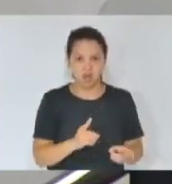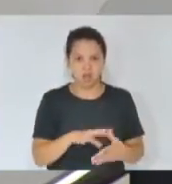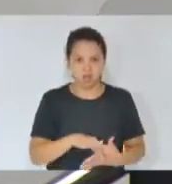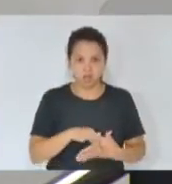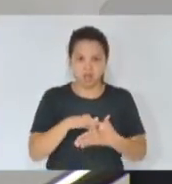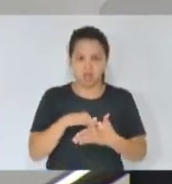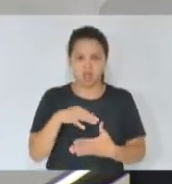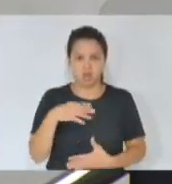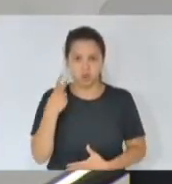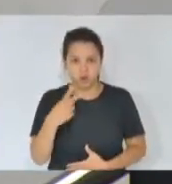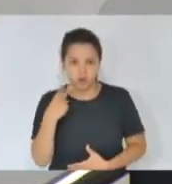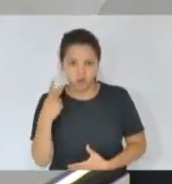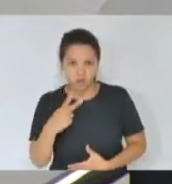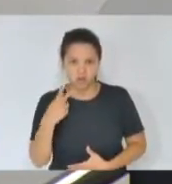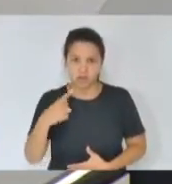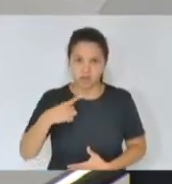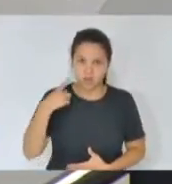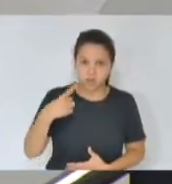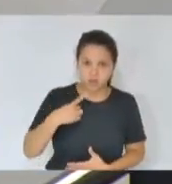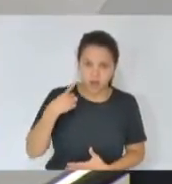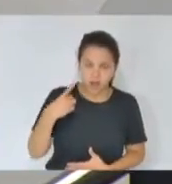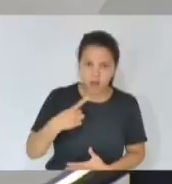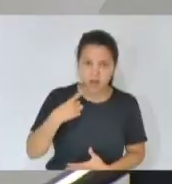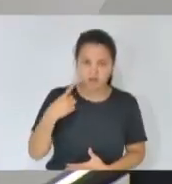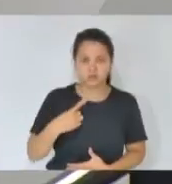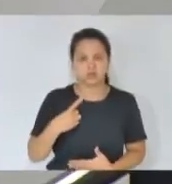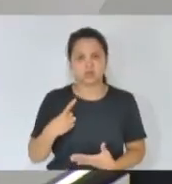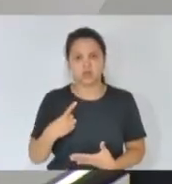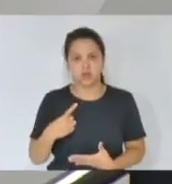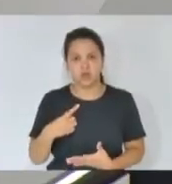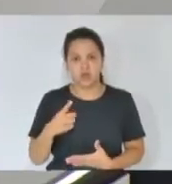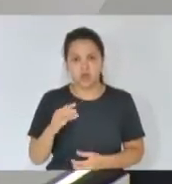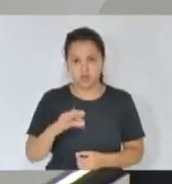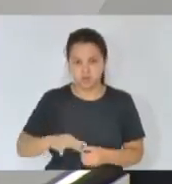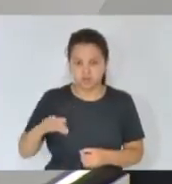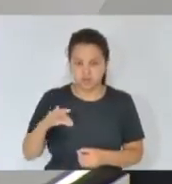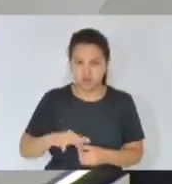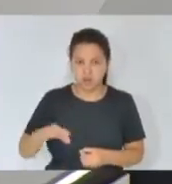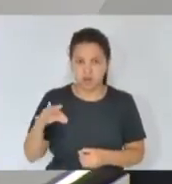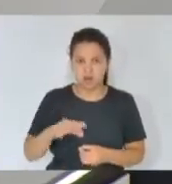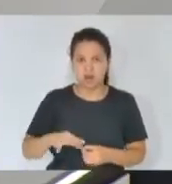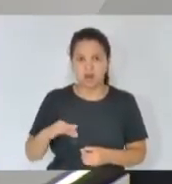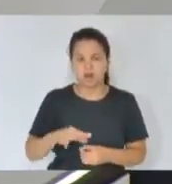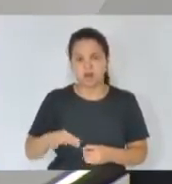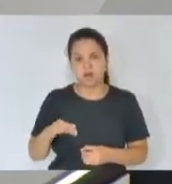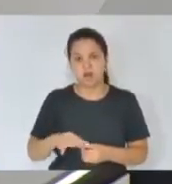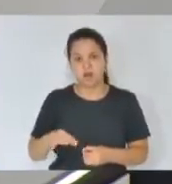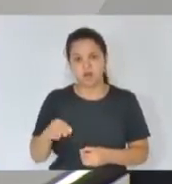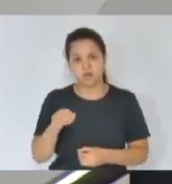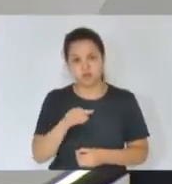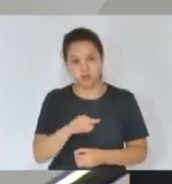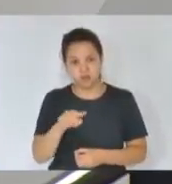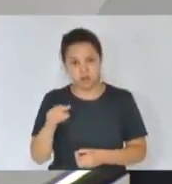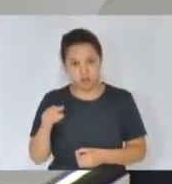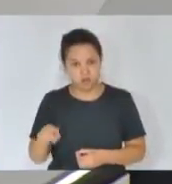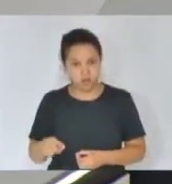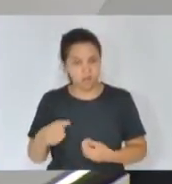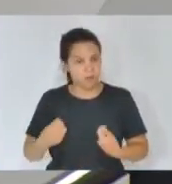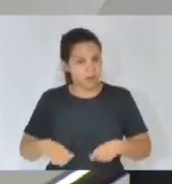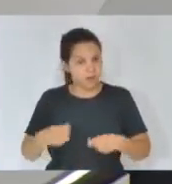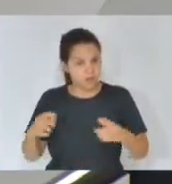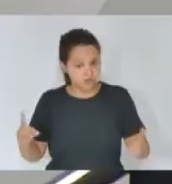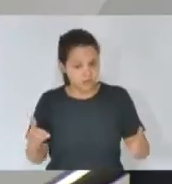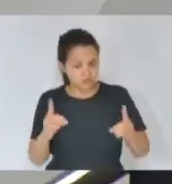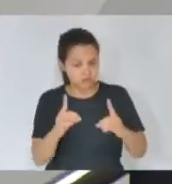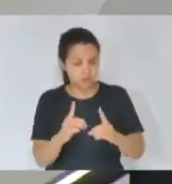atender deputado, não tem como atender entidades, porque isso é inerente ao processo de governar,